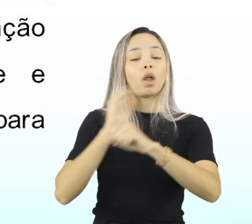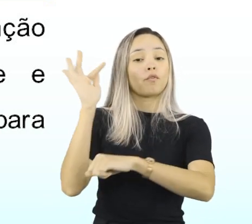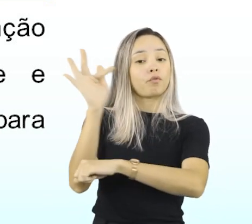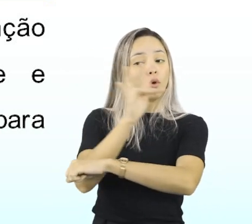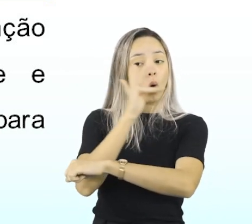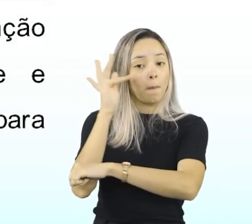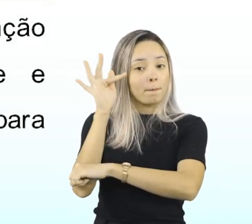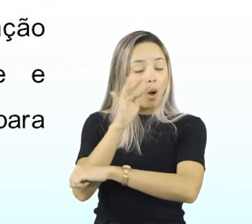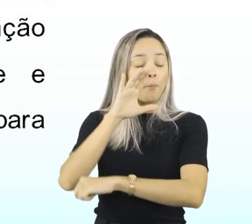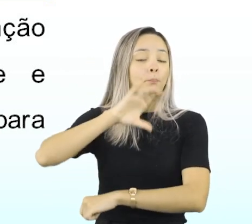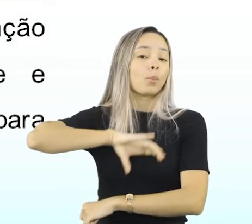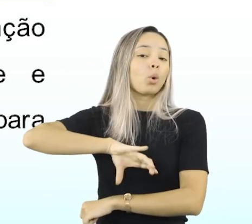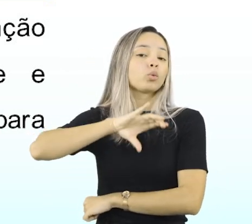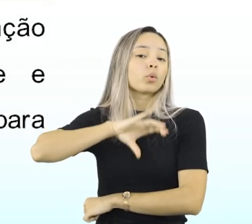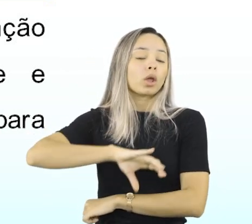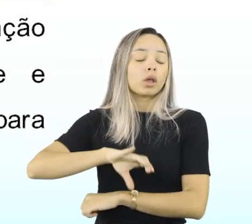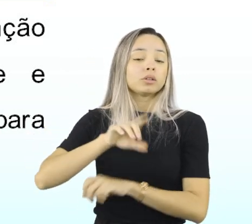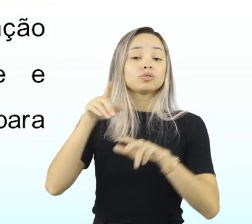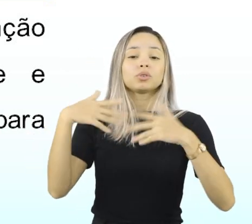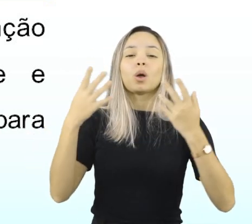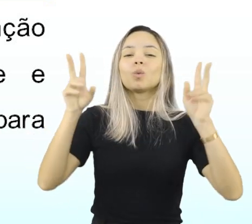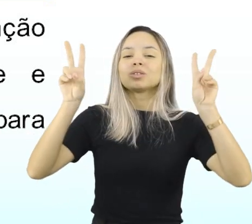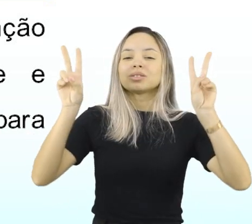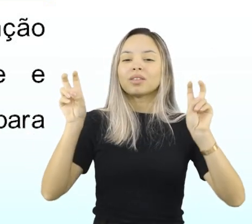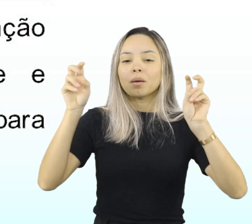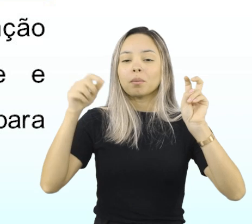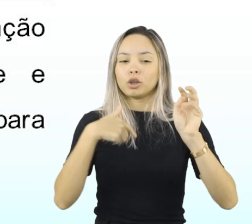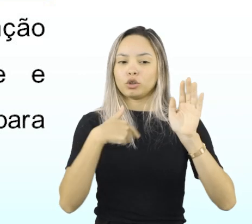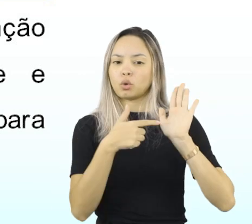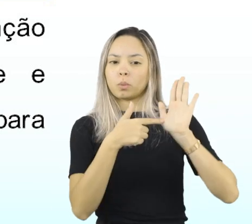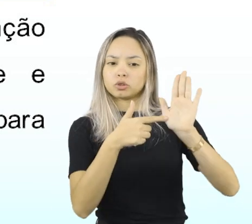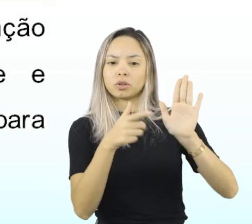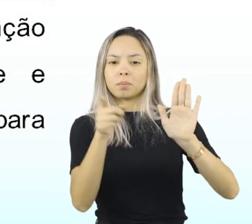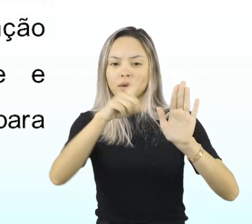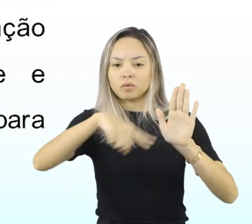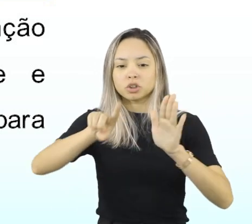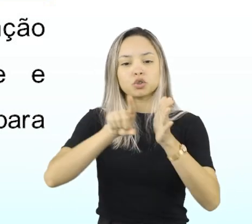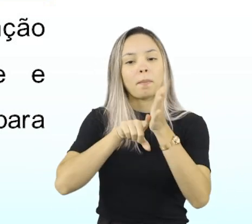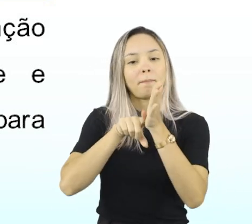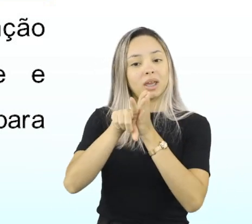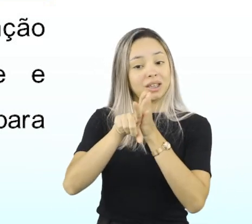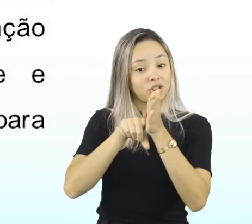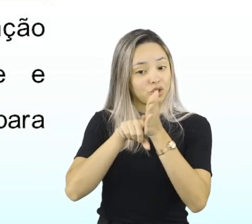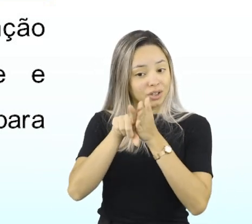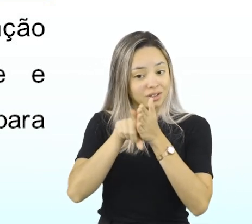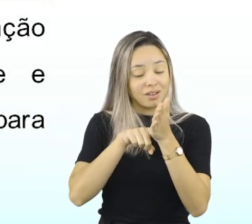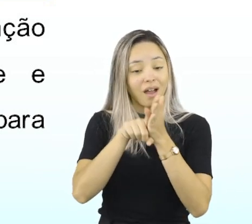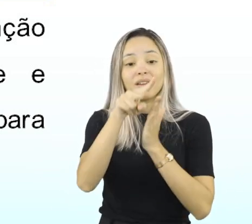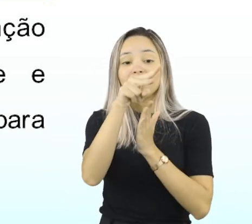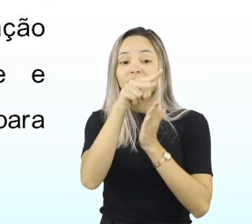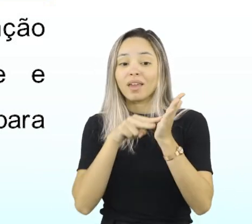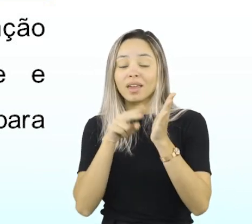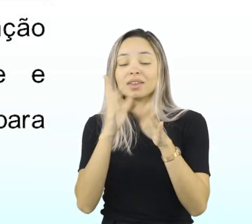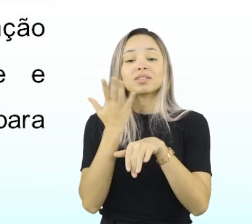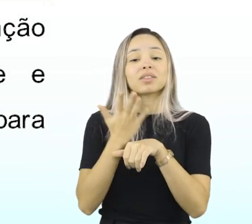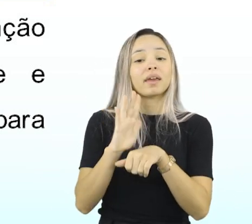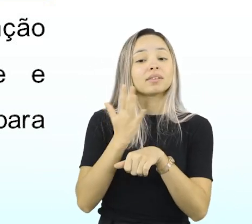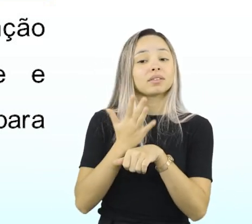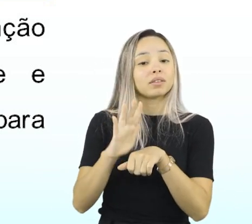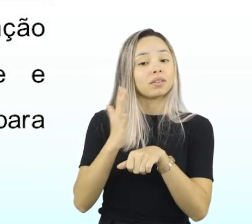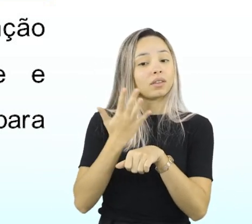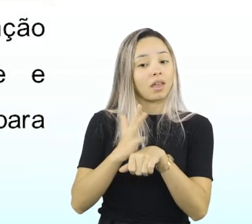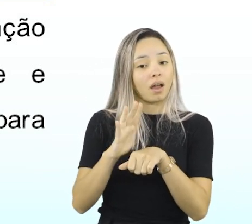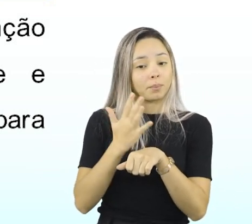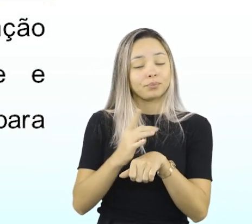língua portuguesa sobre o tema. Esse tema aí eu já estou passando aí já para você pesquisar, ler a respeito e já fazer como